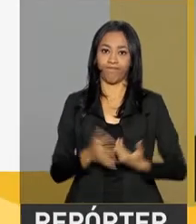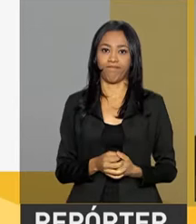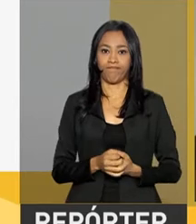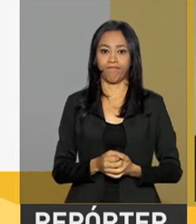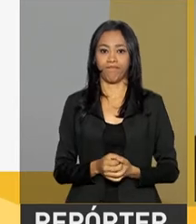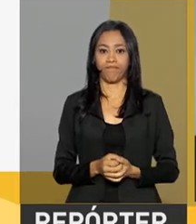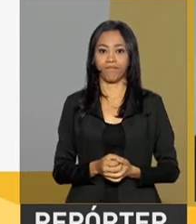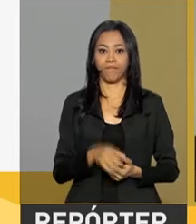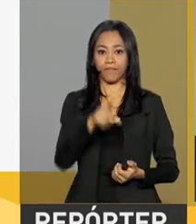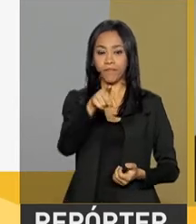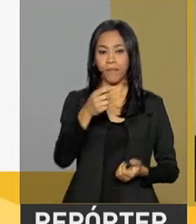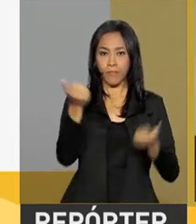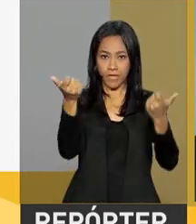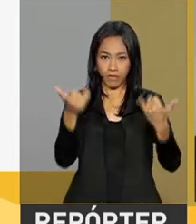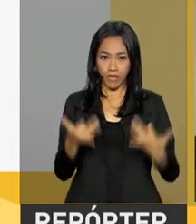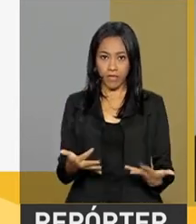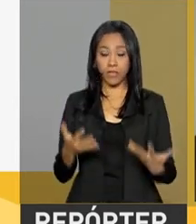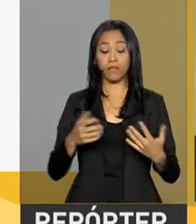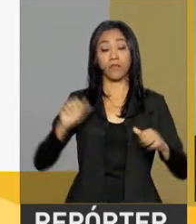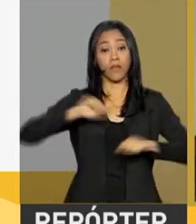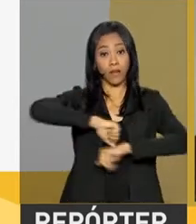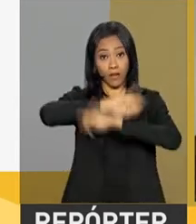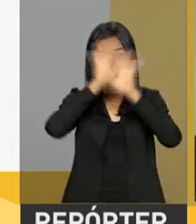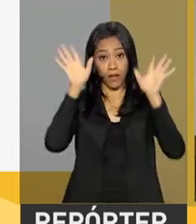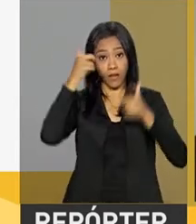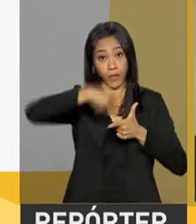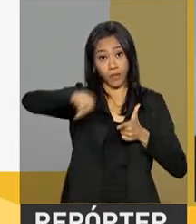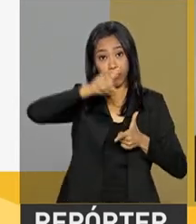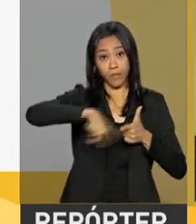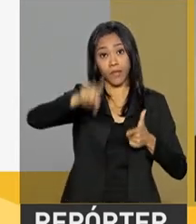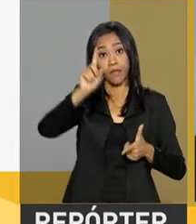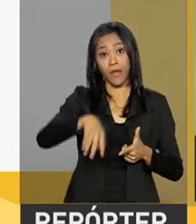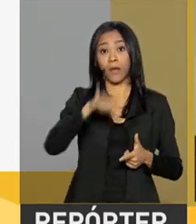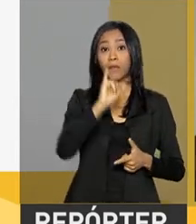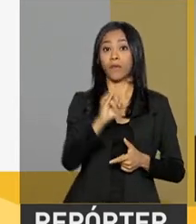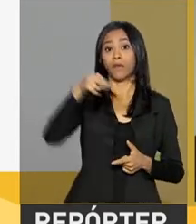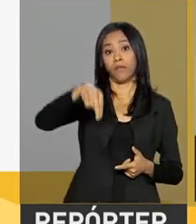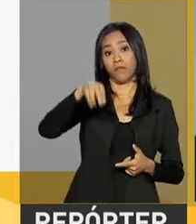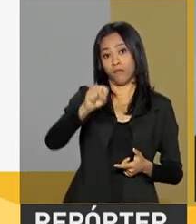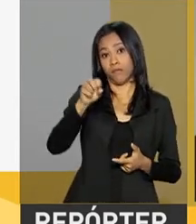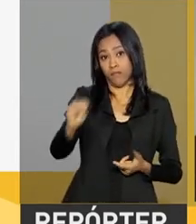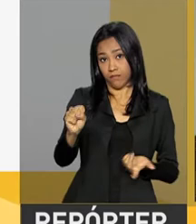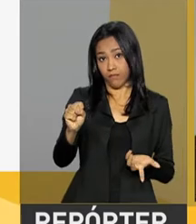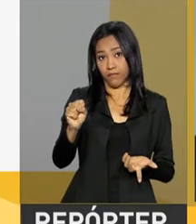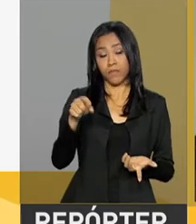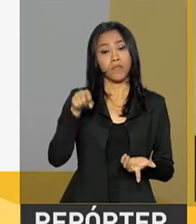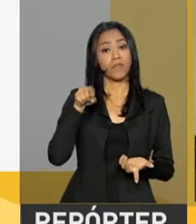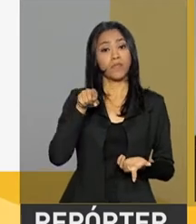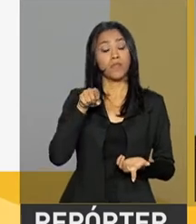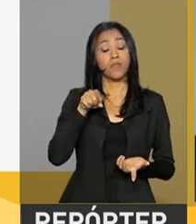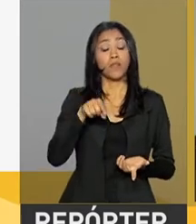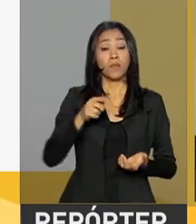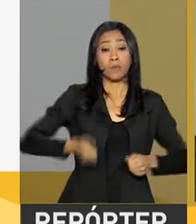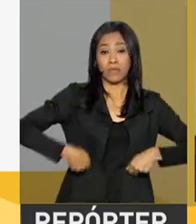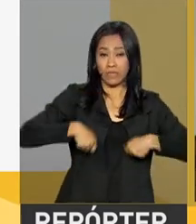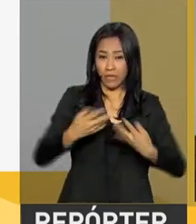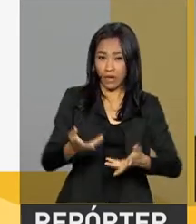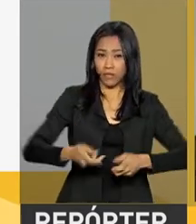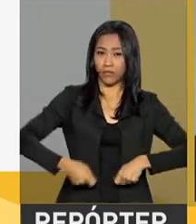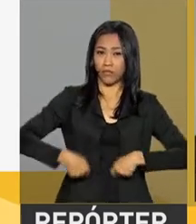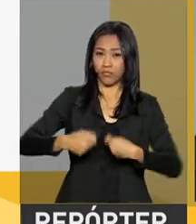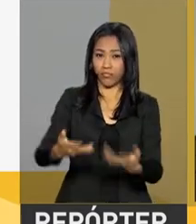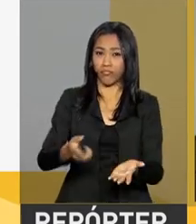fica claro de que o grande problema é a providência isto é os gastos